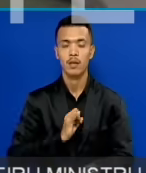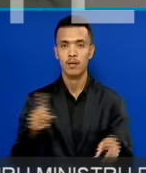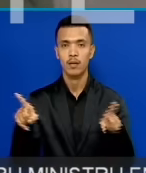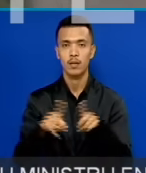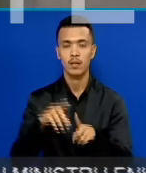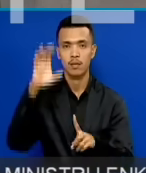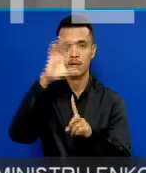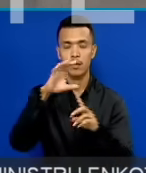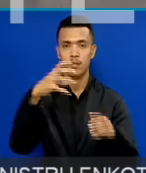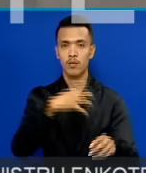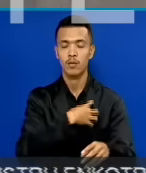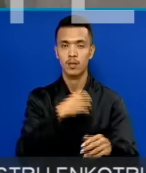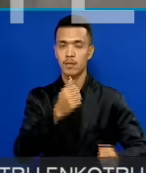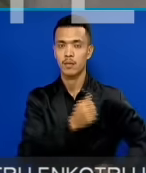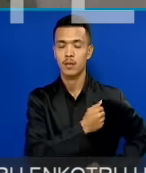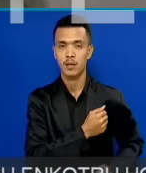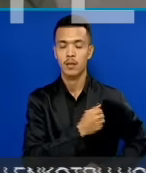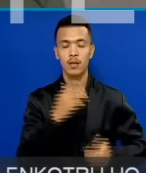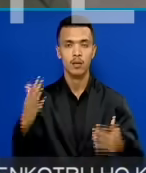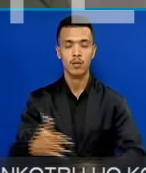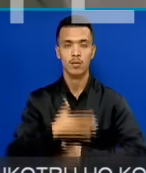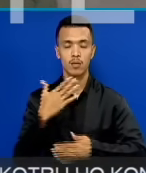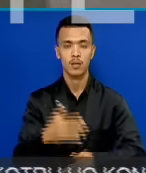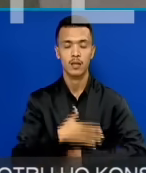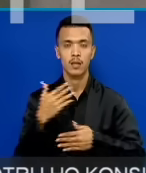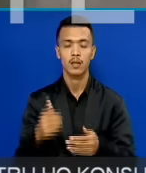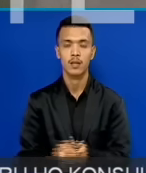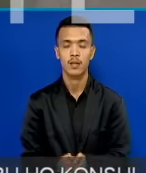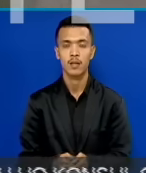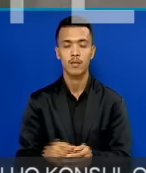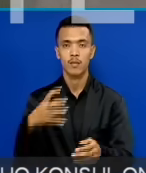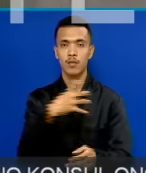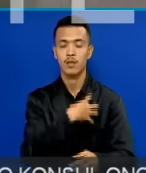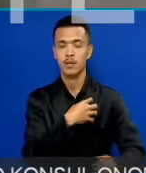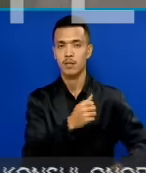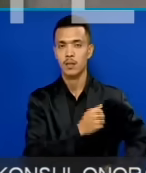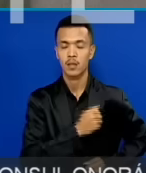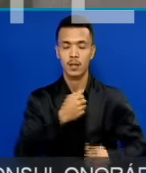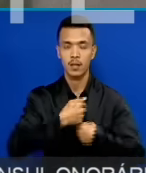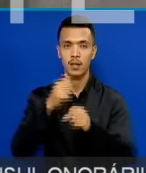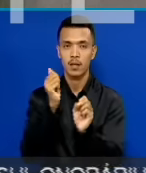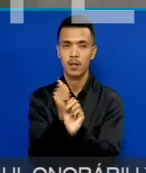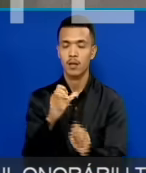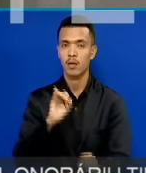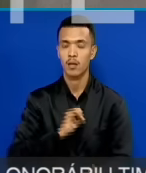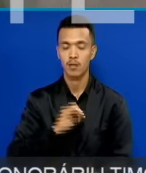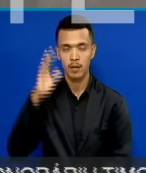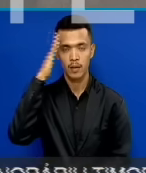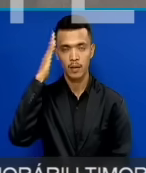Polícia Militar, orgulho no progresso de ver a Polícia Militar atinge, ao moça oi,